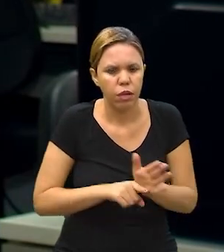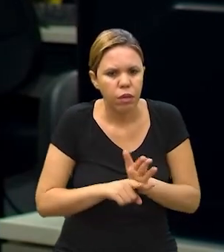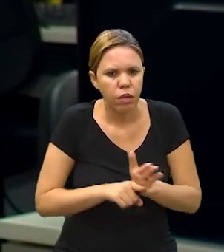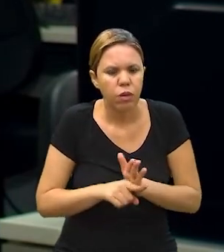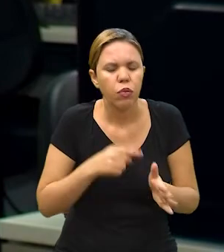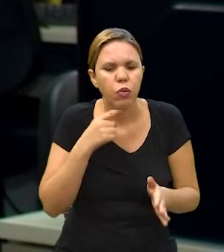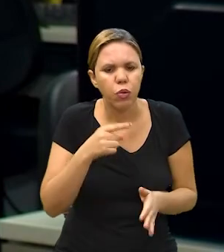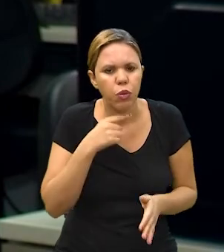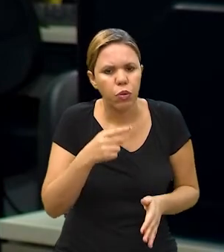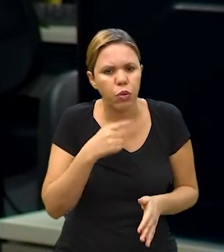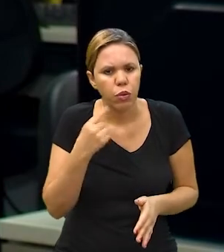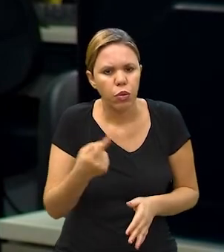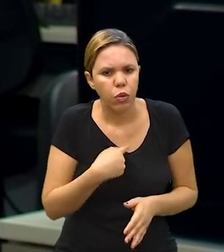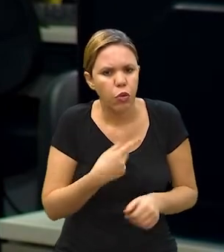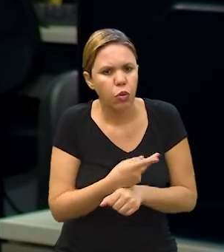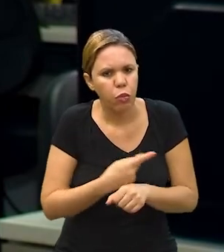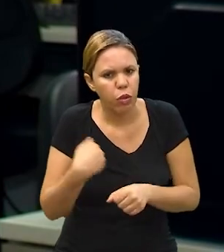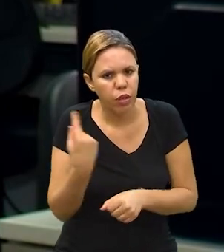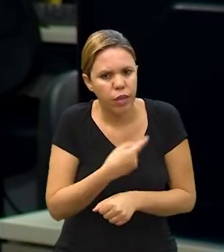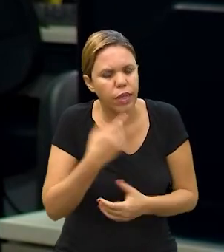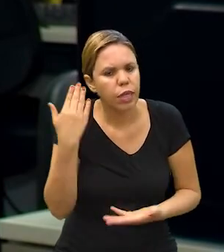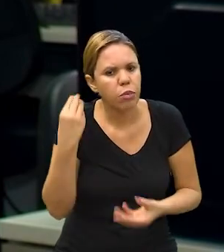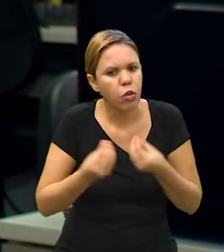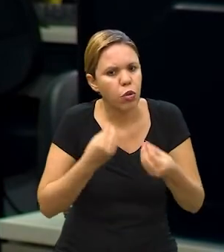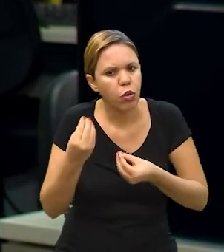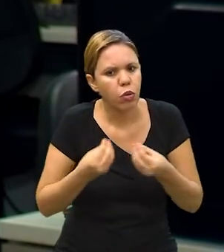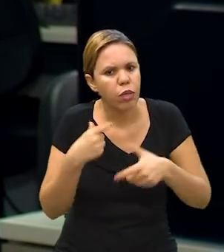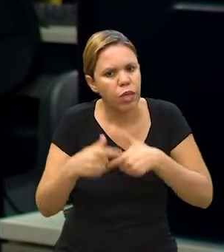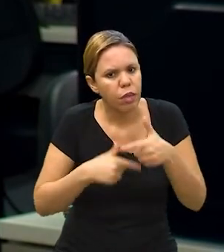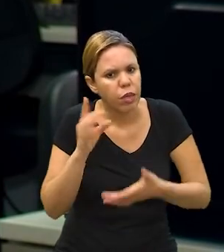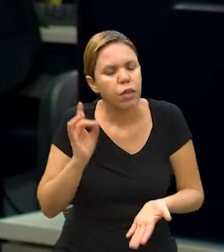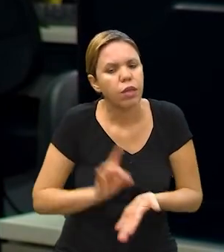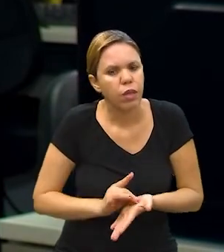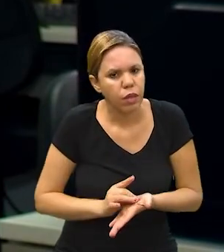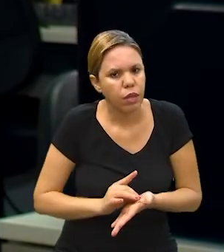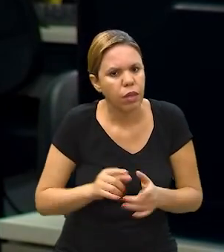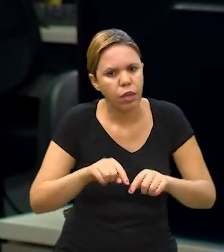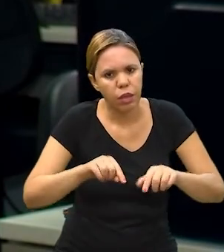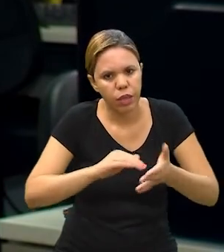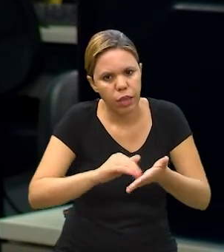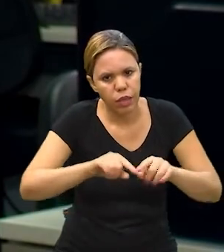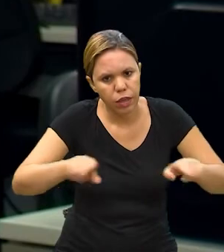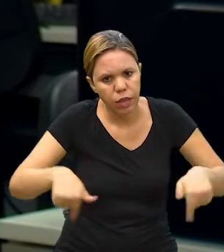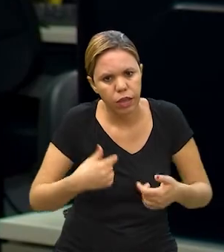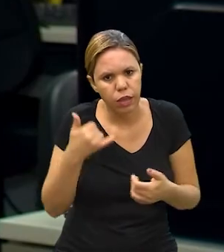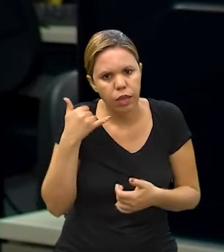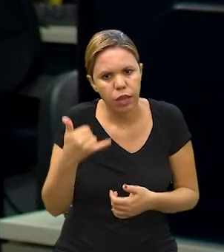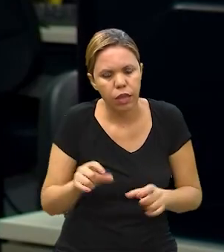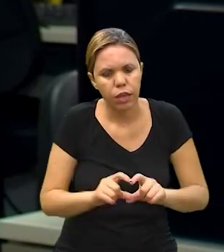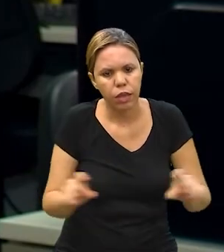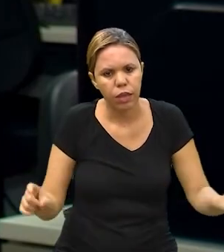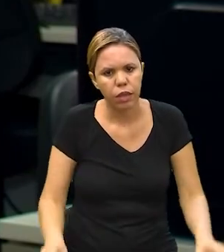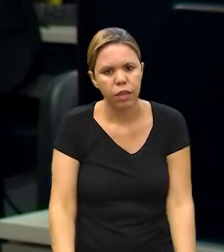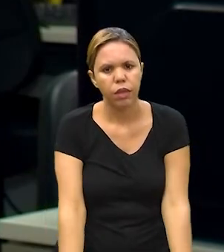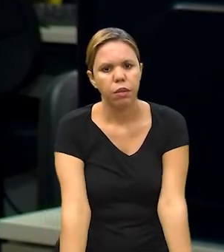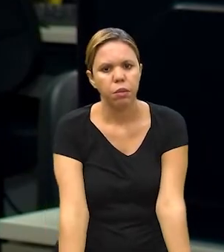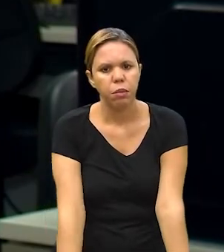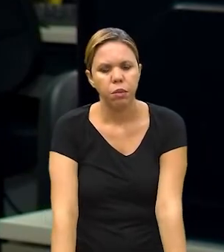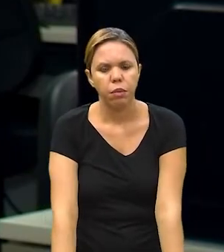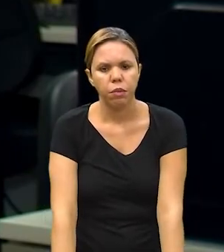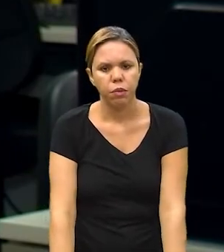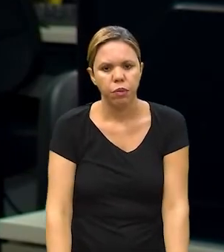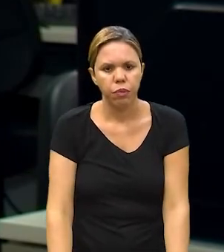tirar dúvidas, nos procurar para saber como é que está sendo o nosso trabalho de fato. Nosso gabinete está aberto aqui, o nosso telefone é 3736-1320,